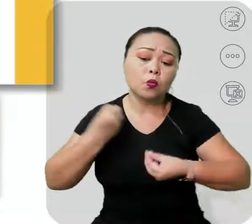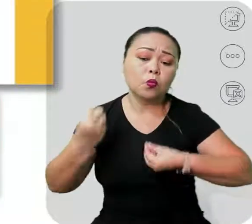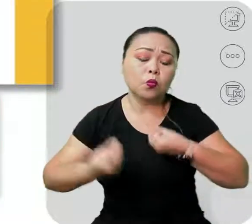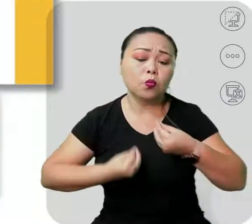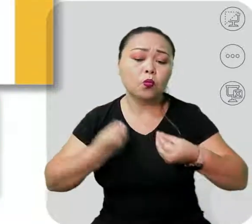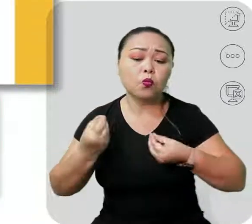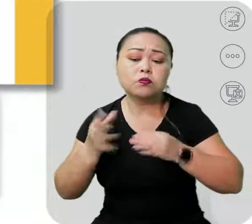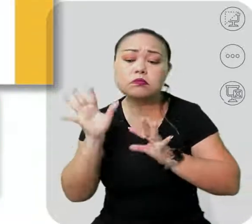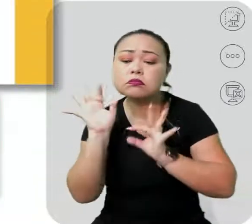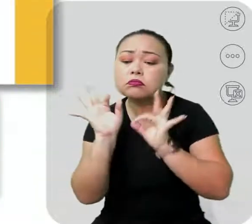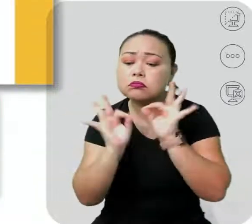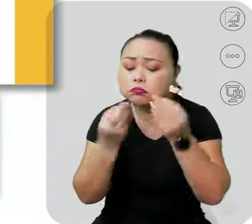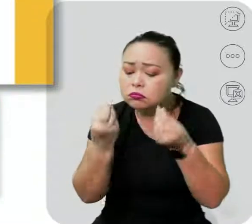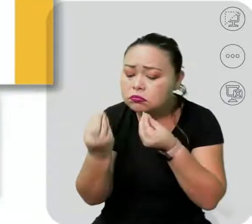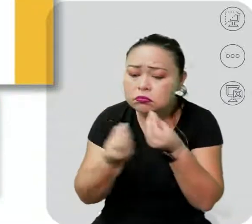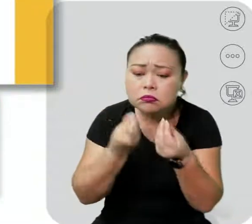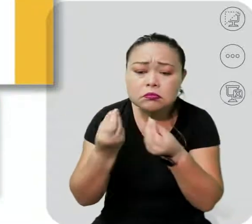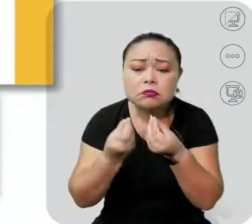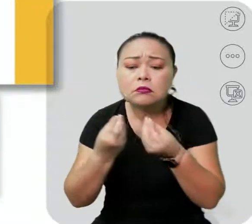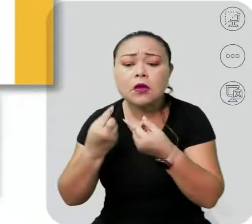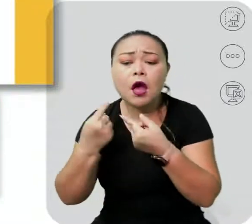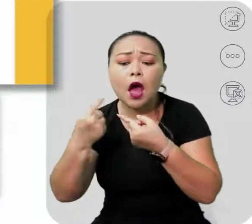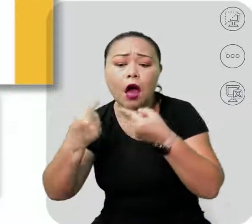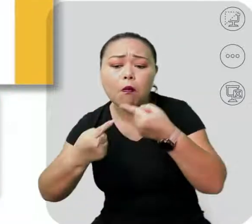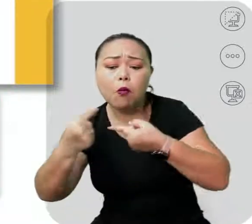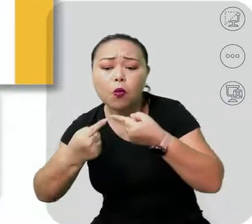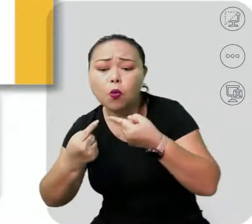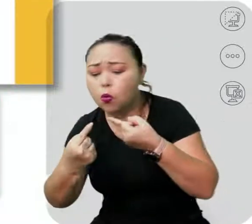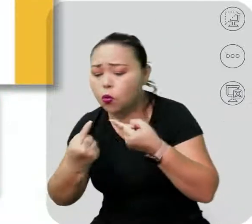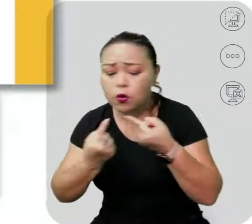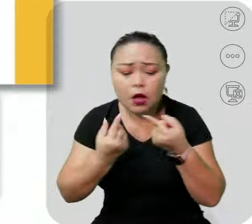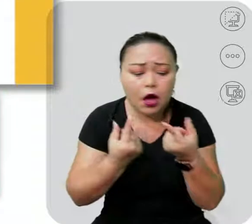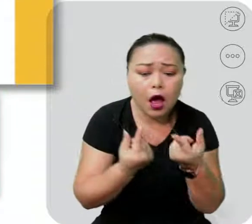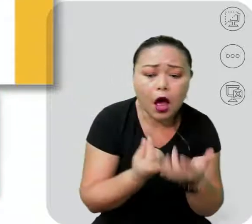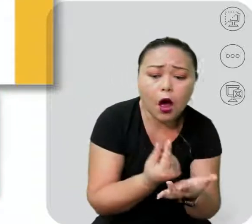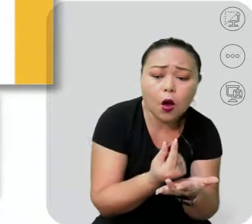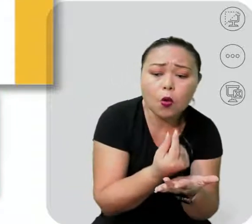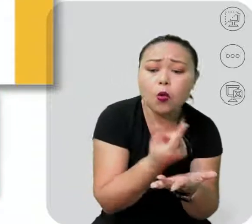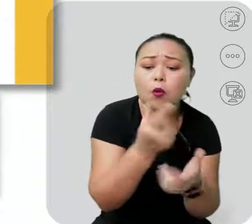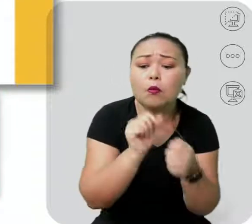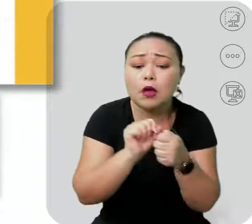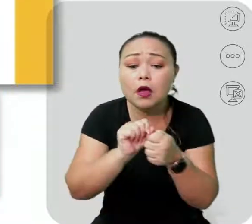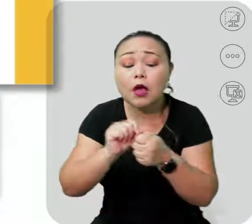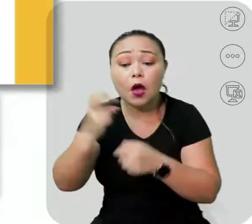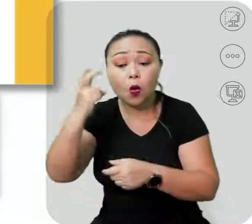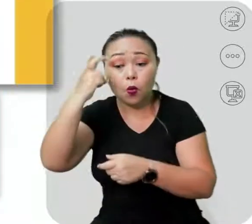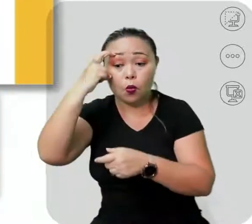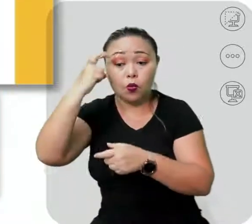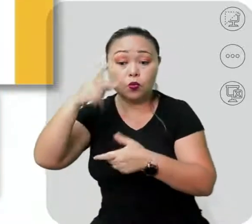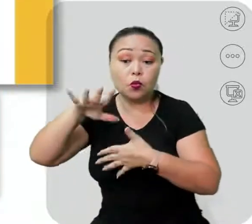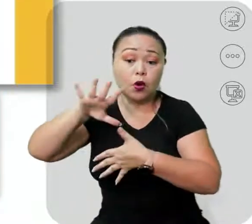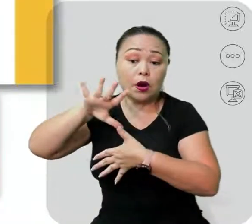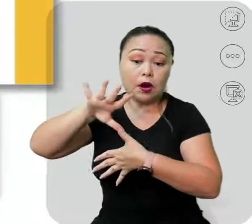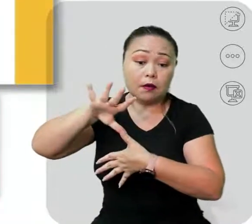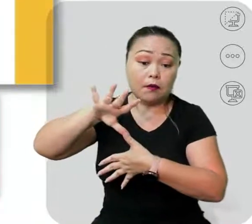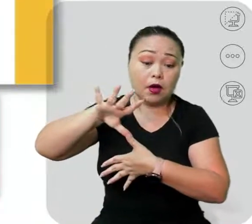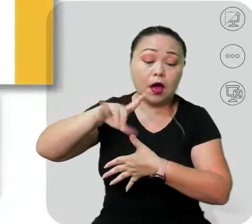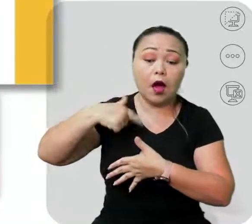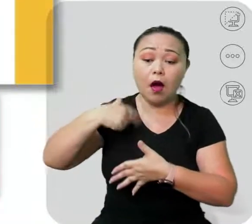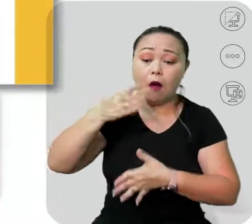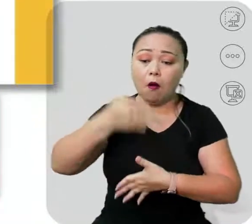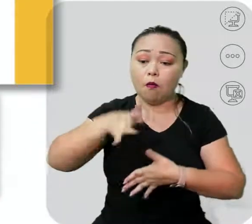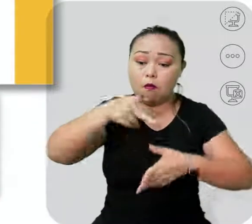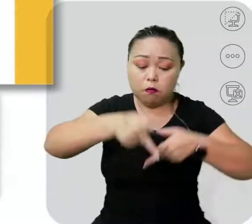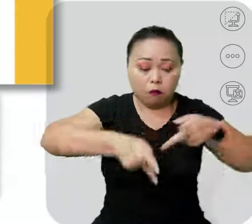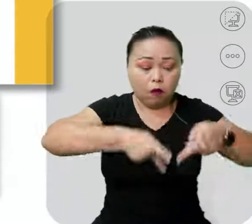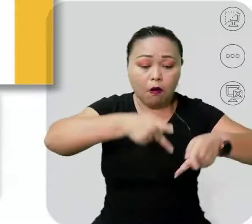se configurou a política a economia EA cultura na América veja aí os